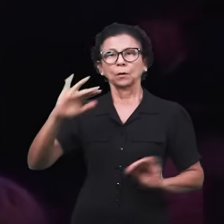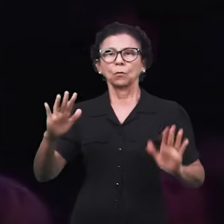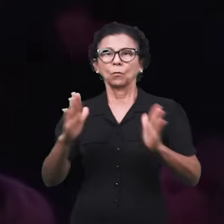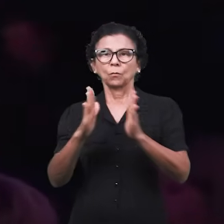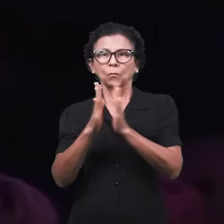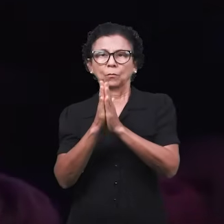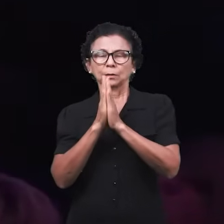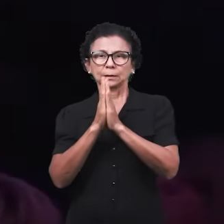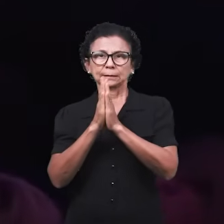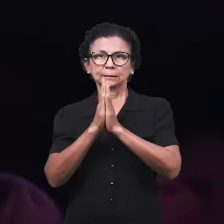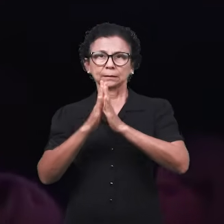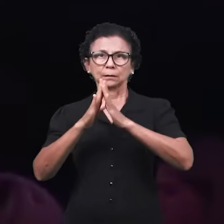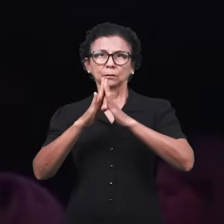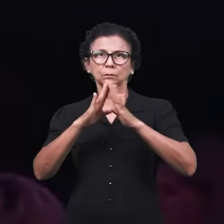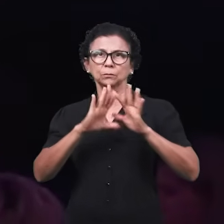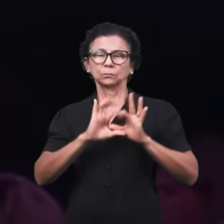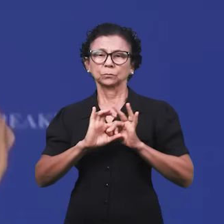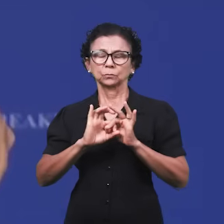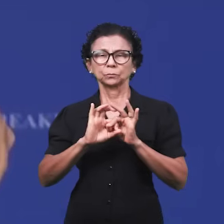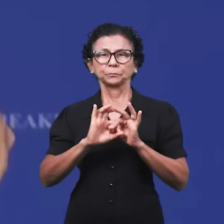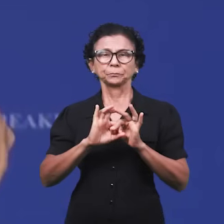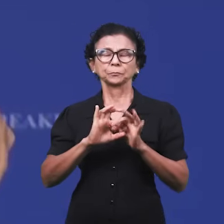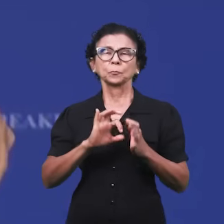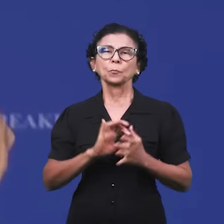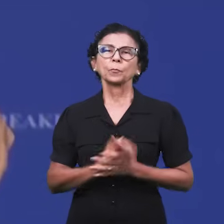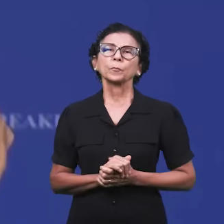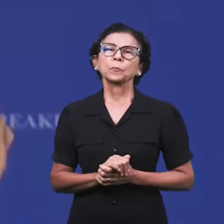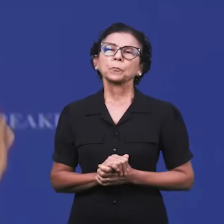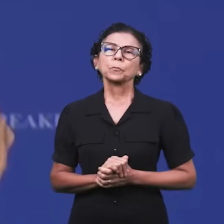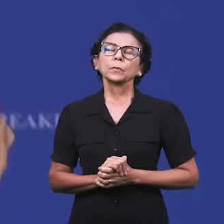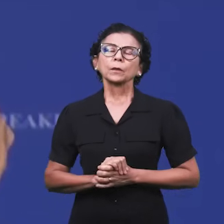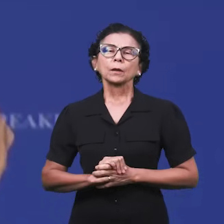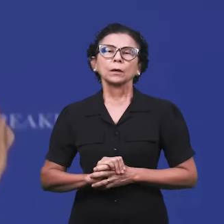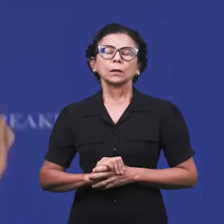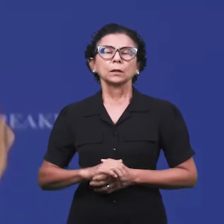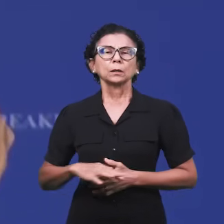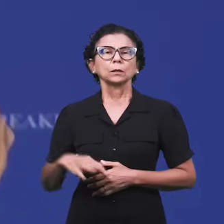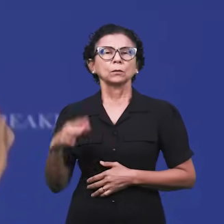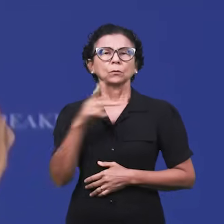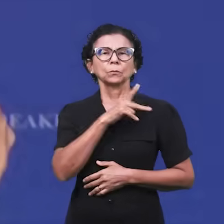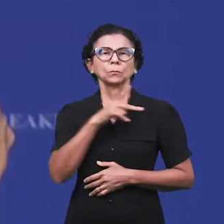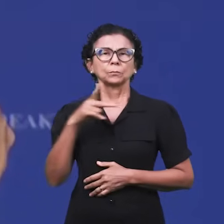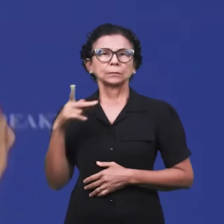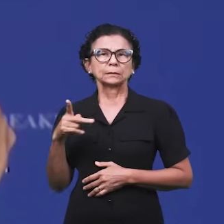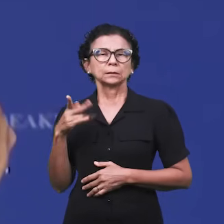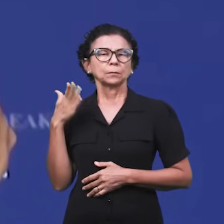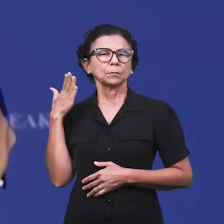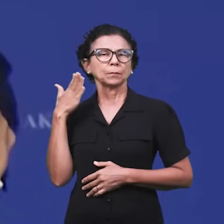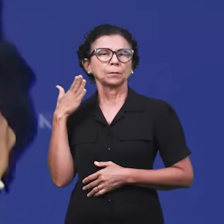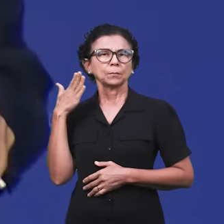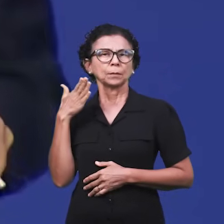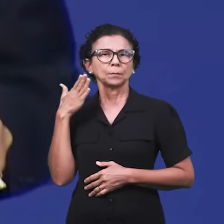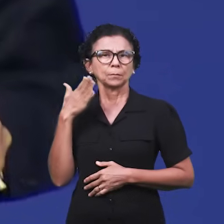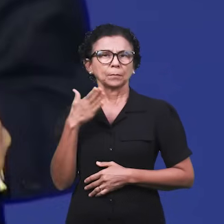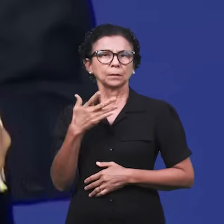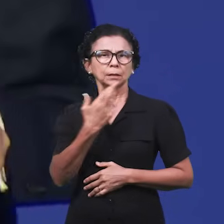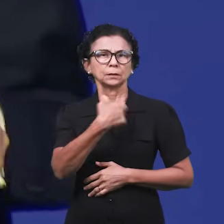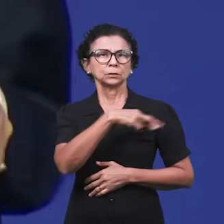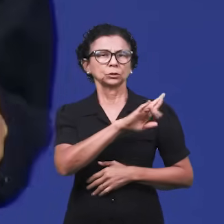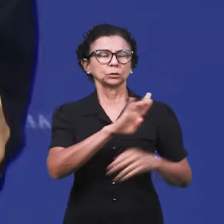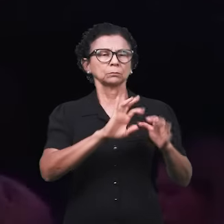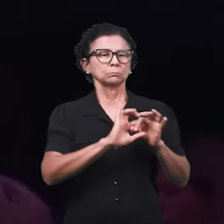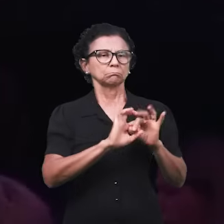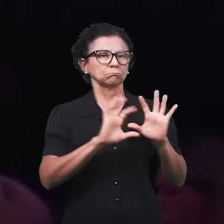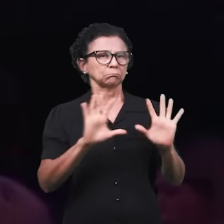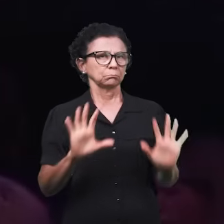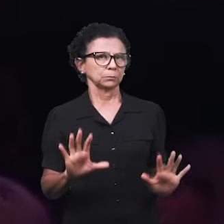unidade nacional. O presidente Donald Trump discursou e abordou a defesa da liberdade